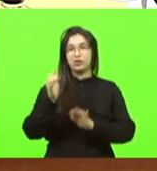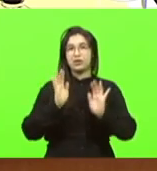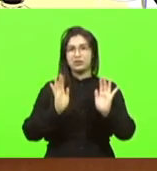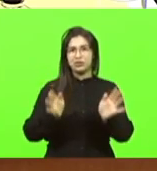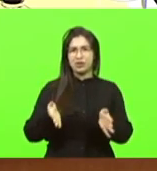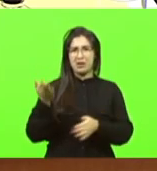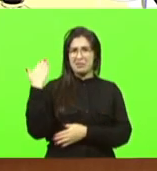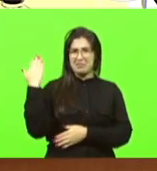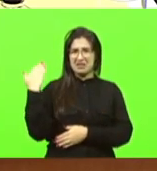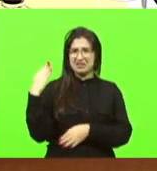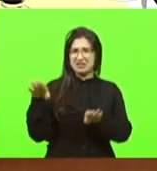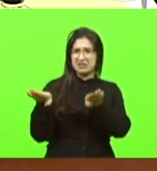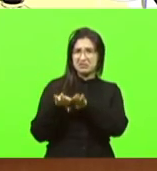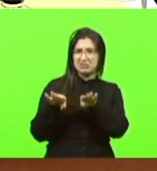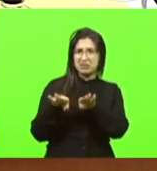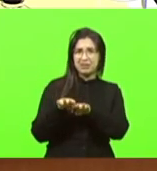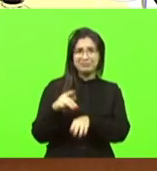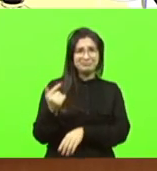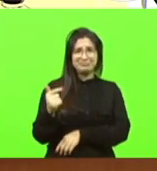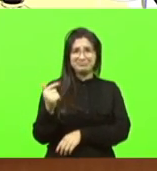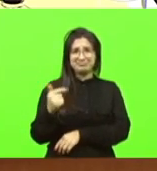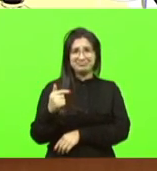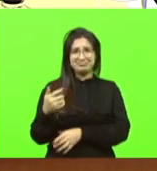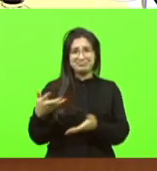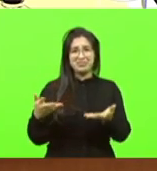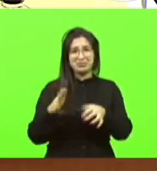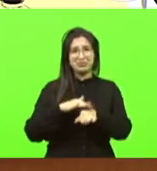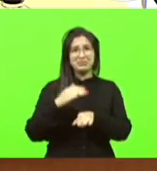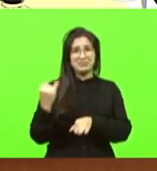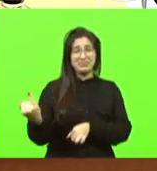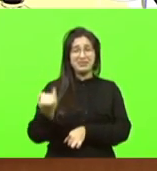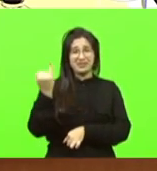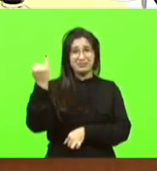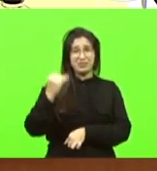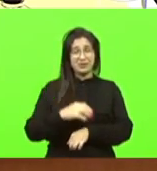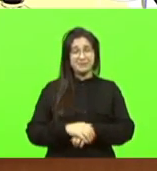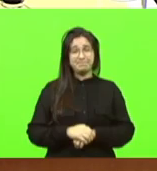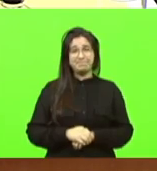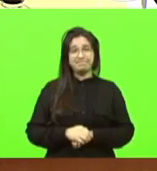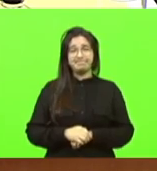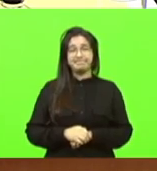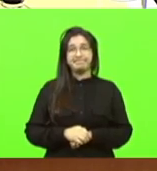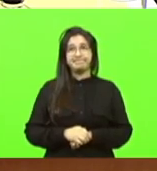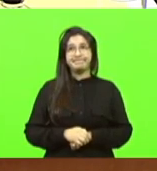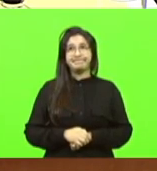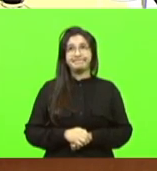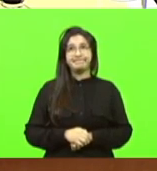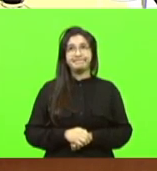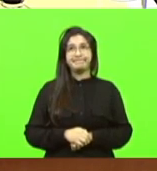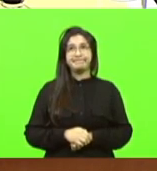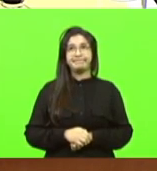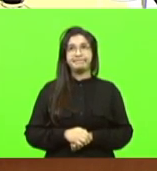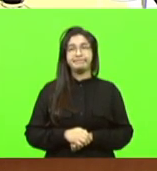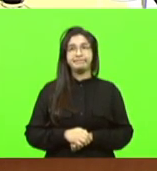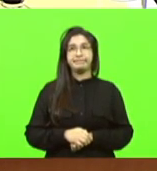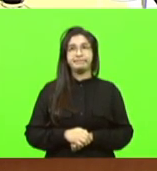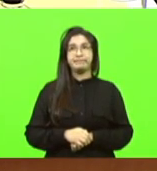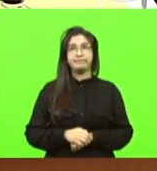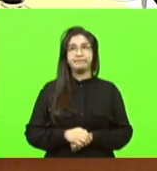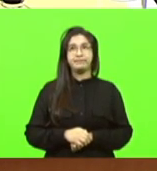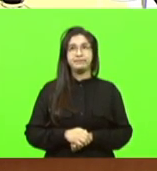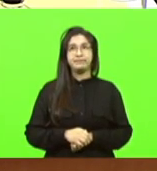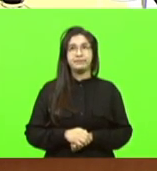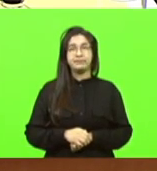tiveram o que posso ter ainda aqui na Assembleia e quando se trata